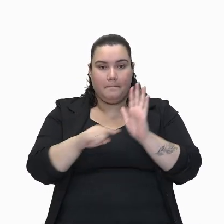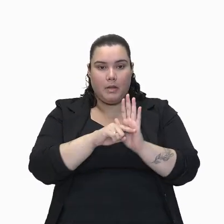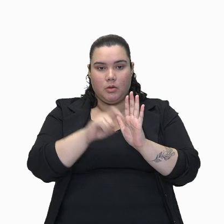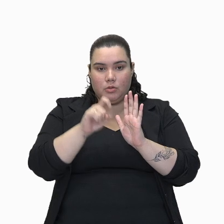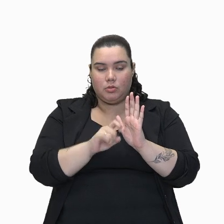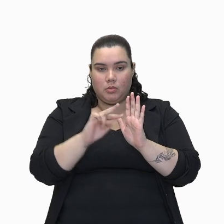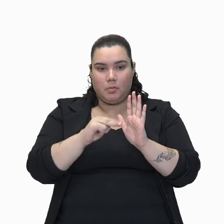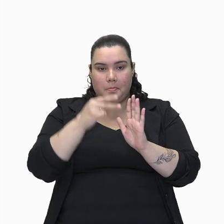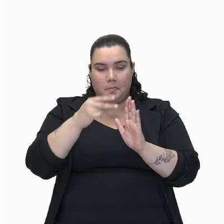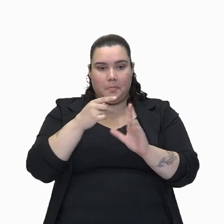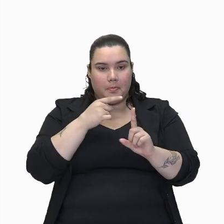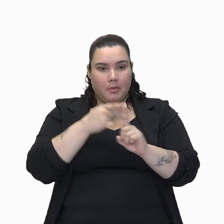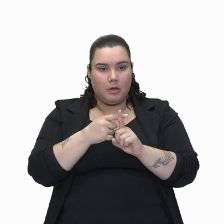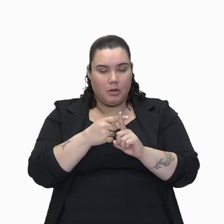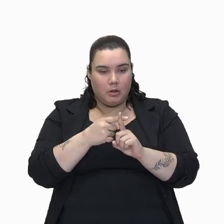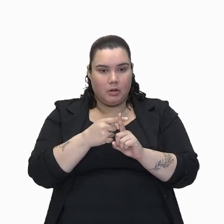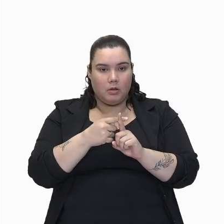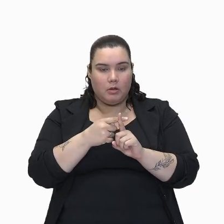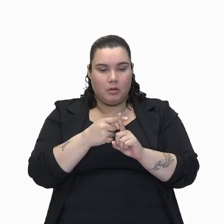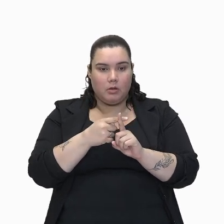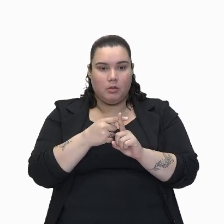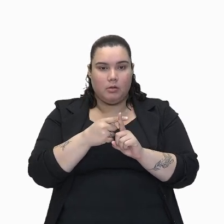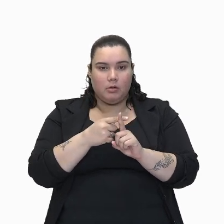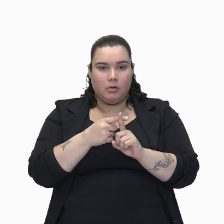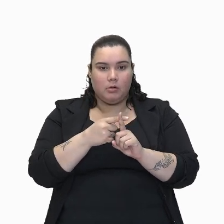x quadrado